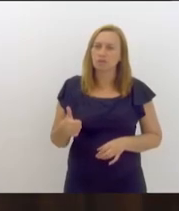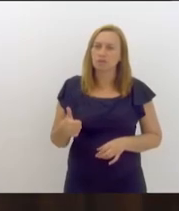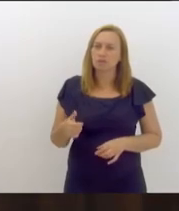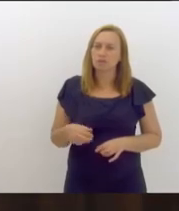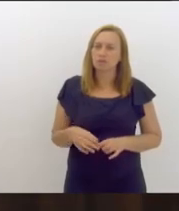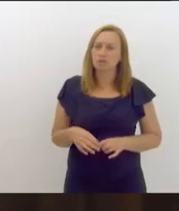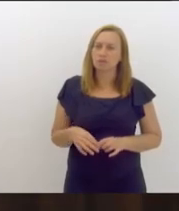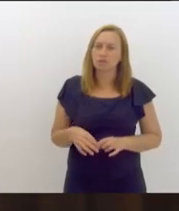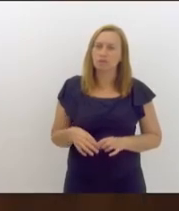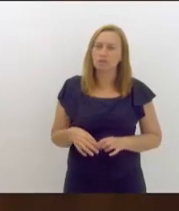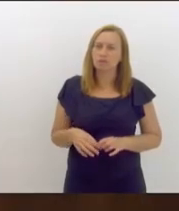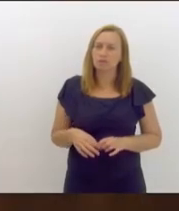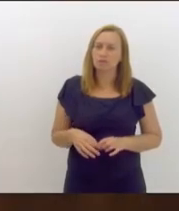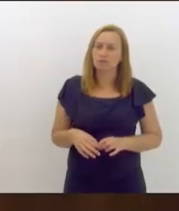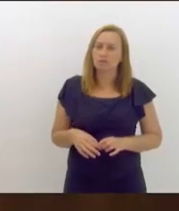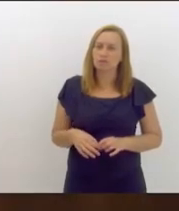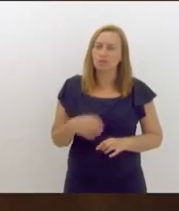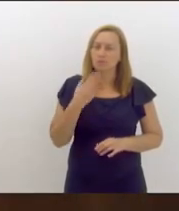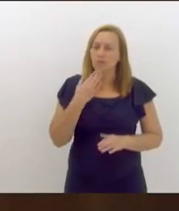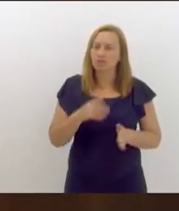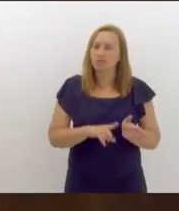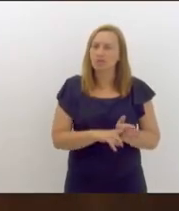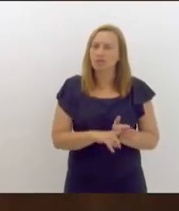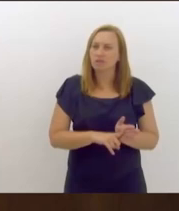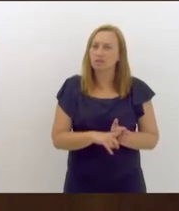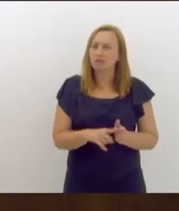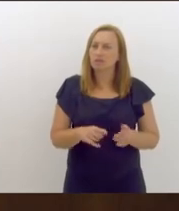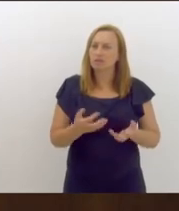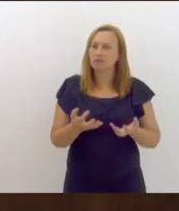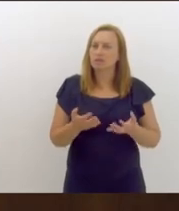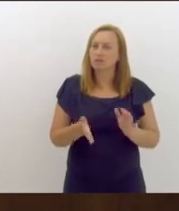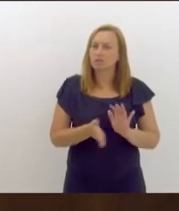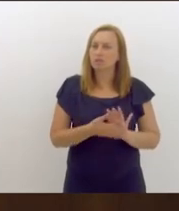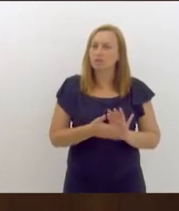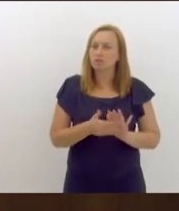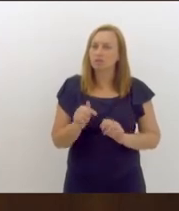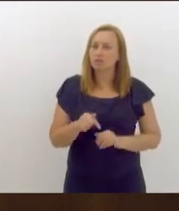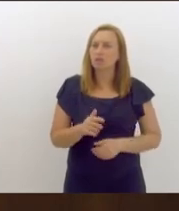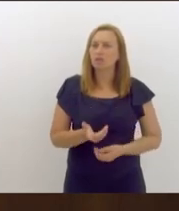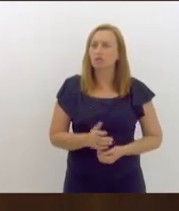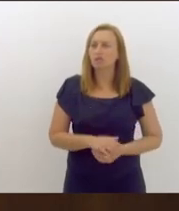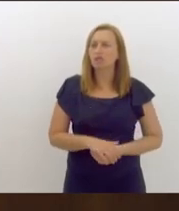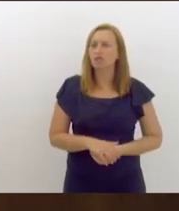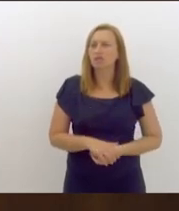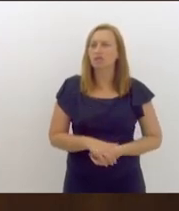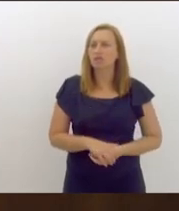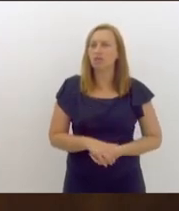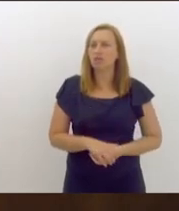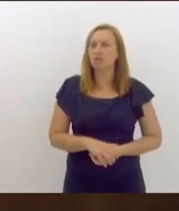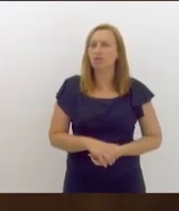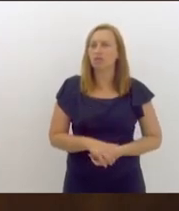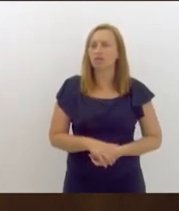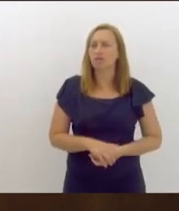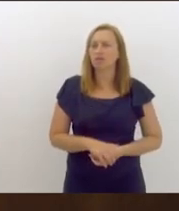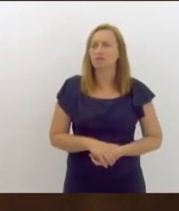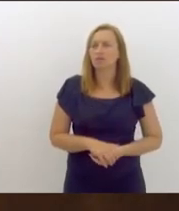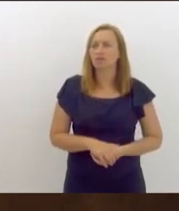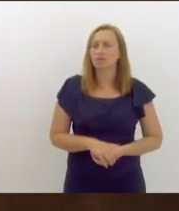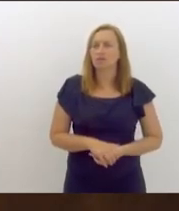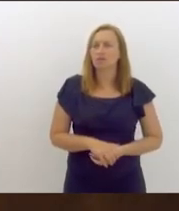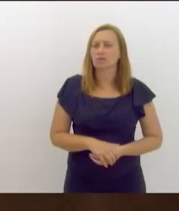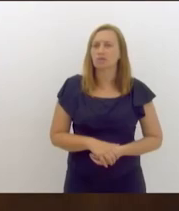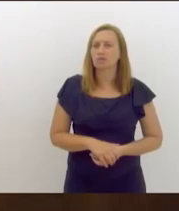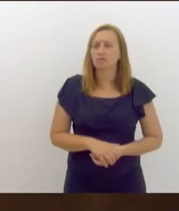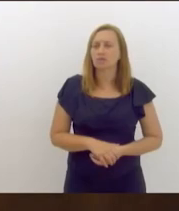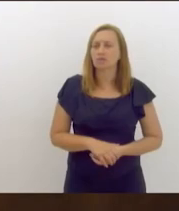o voto do pedido verificação eu queria fazer uma proposta aqui a vossa excelência que